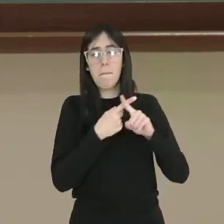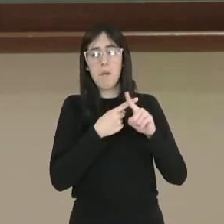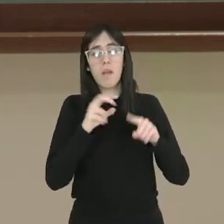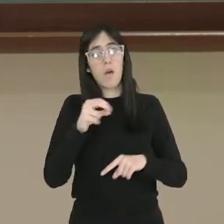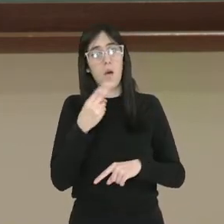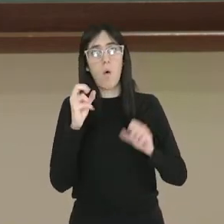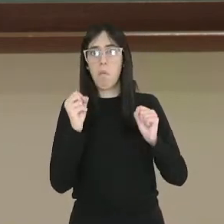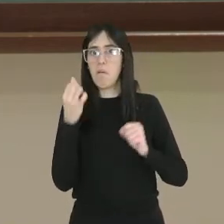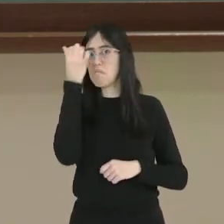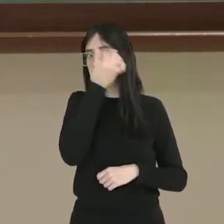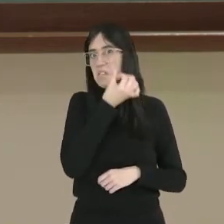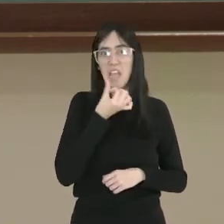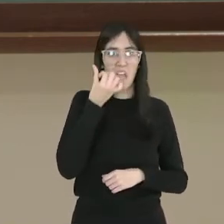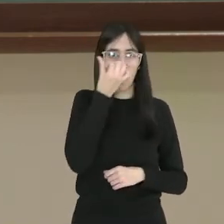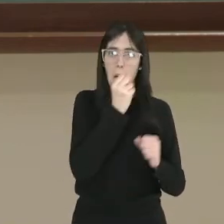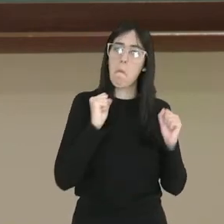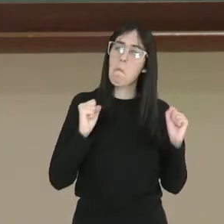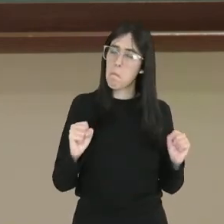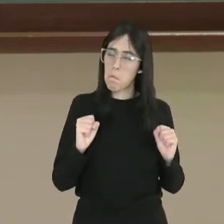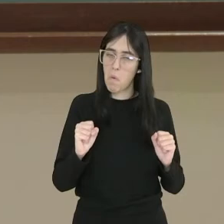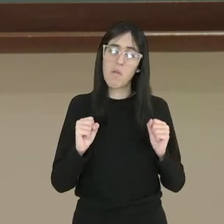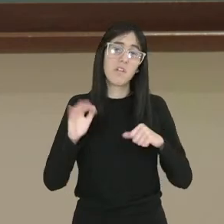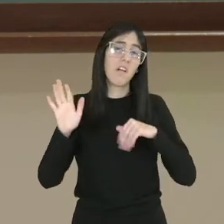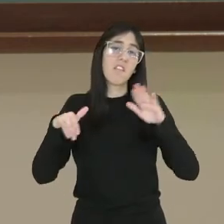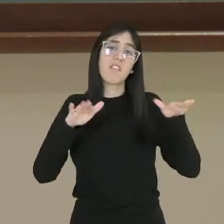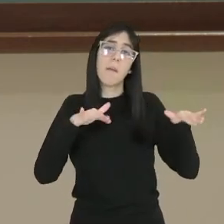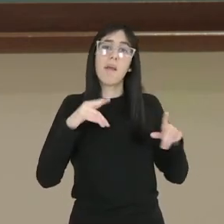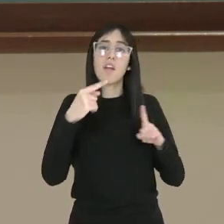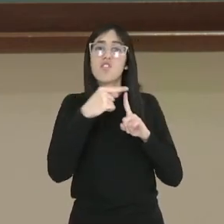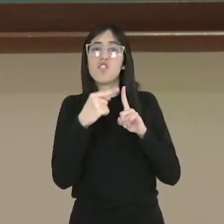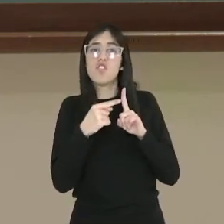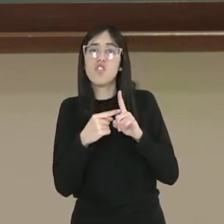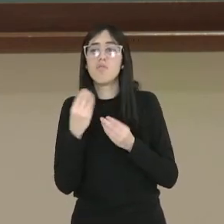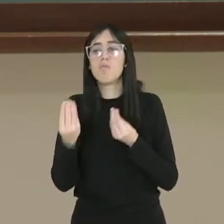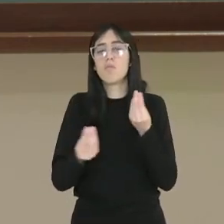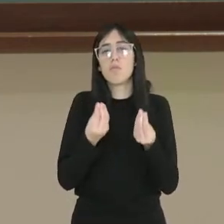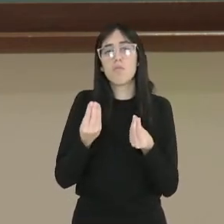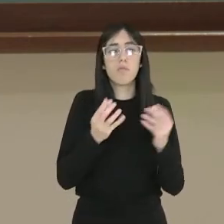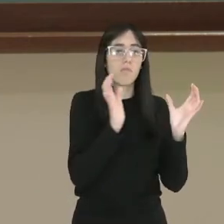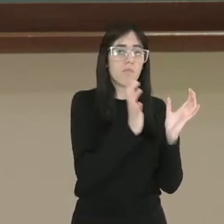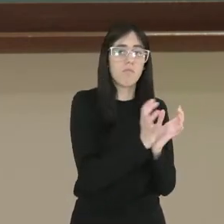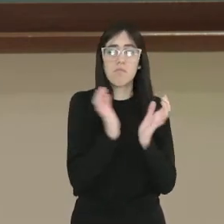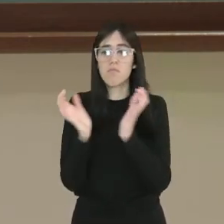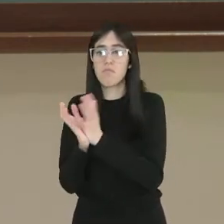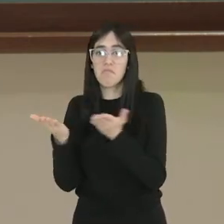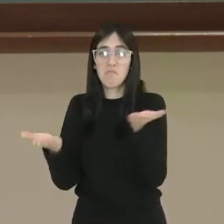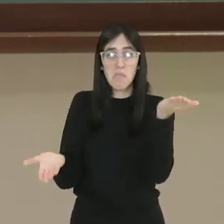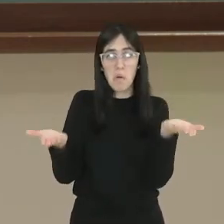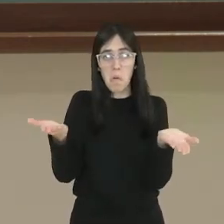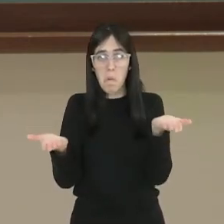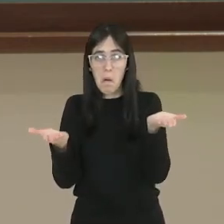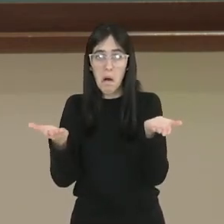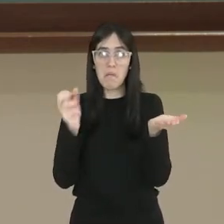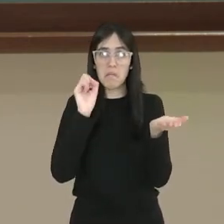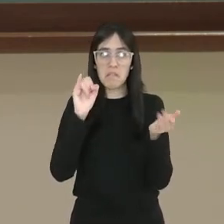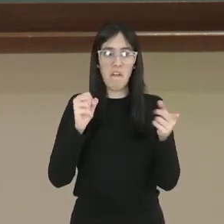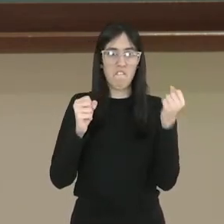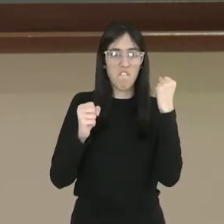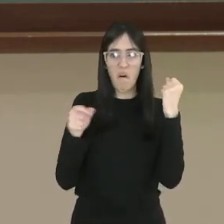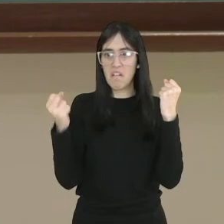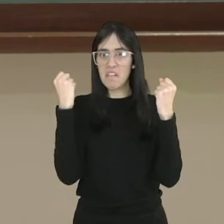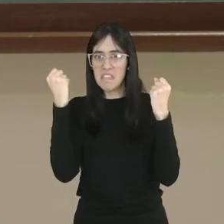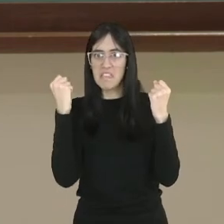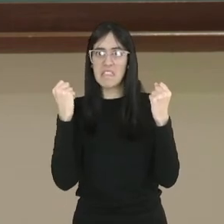mais de 6 horas de jogo. Tudo vai depender, né, de como que é a igualdade ali entre as equipes, se elas jogam de uma